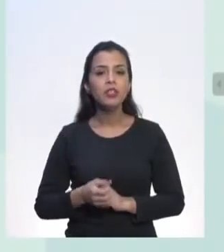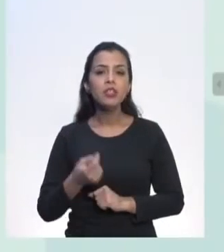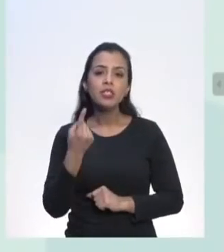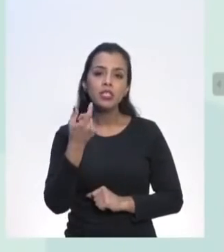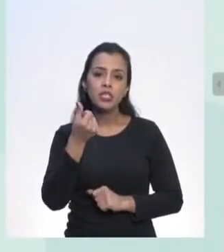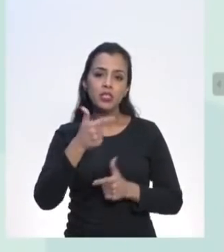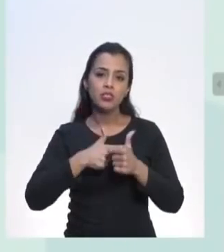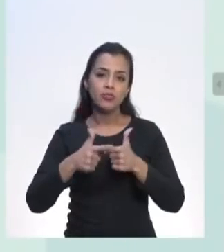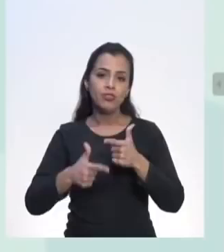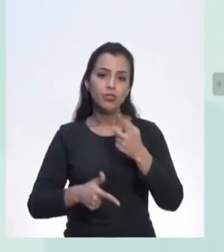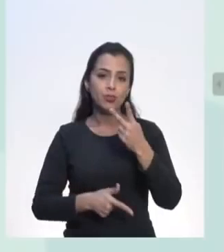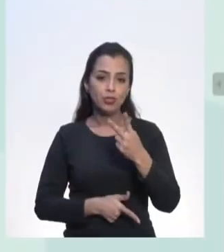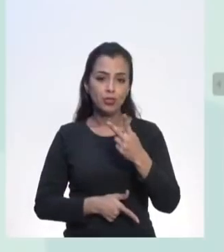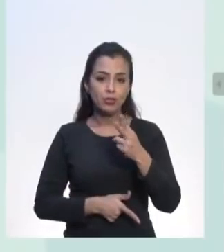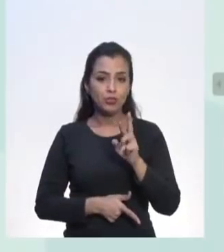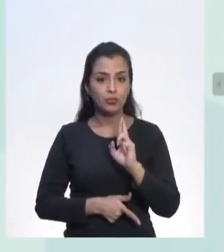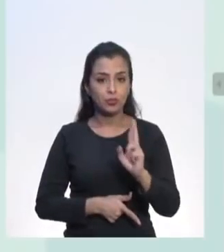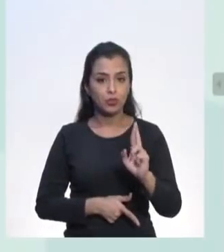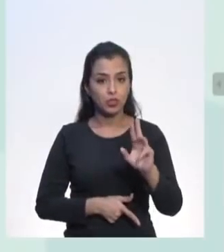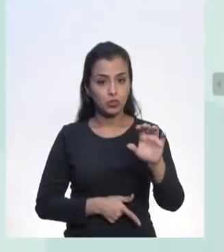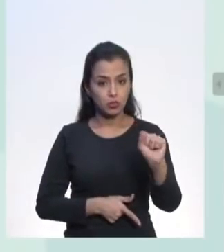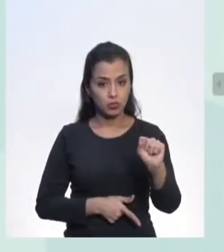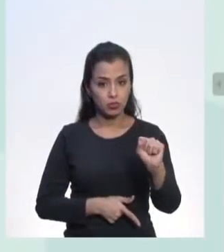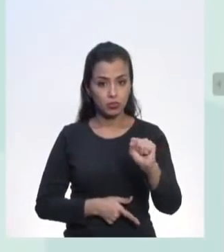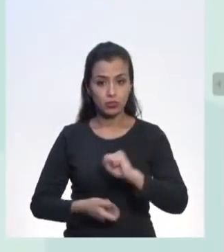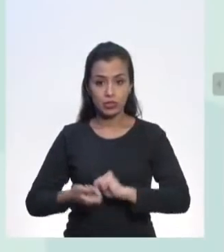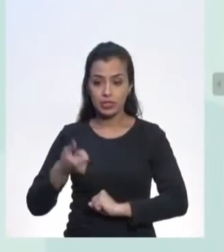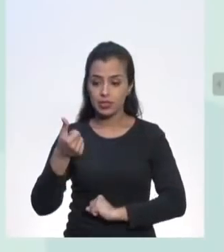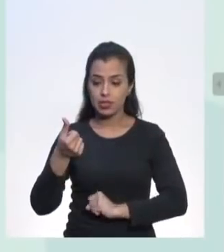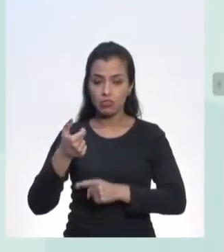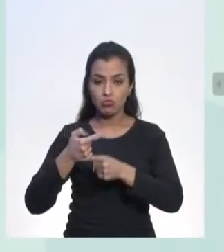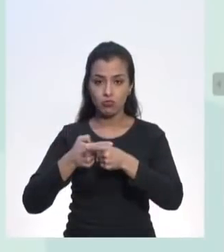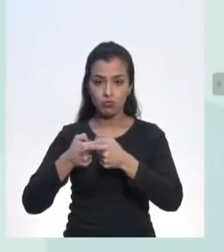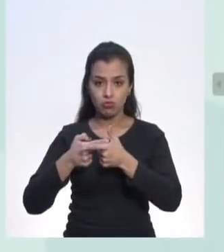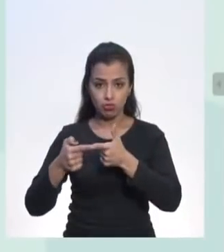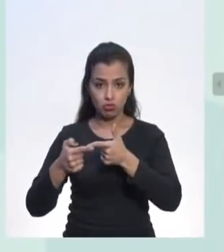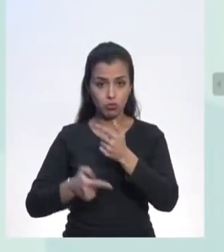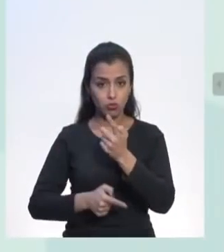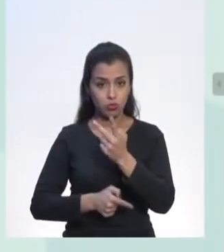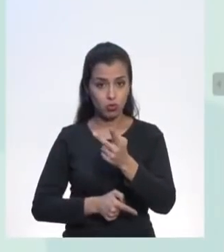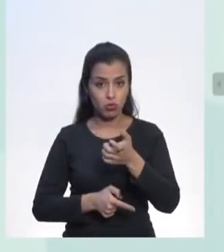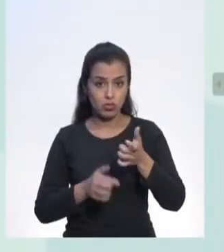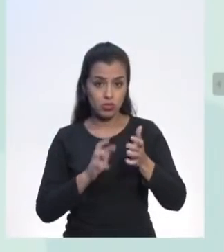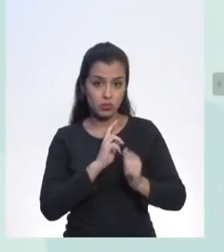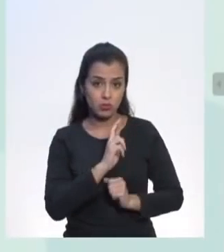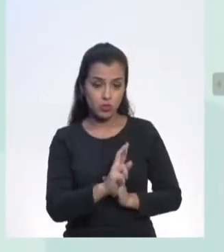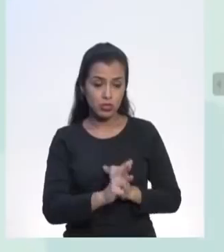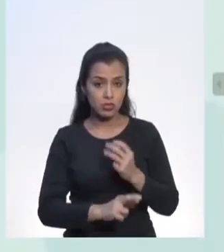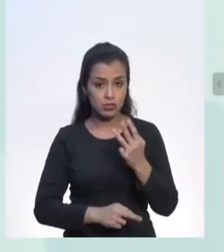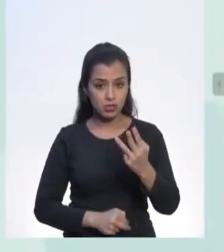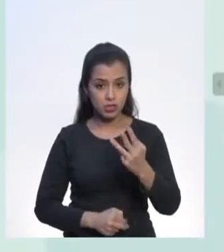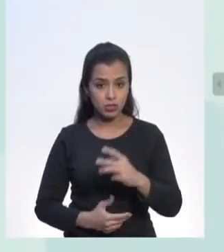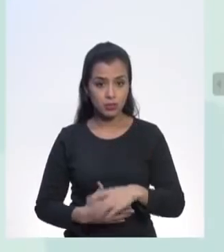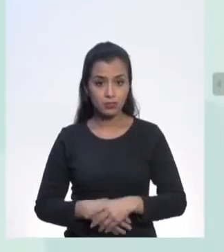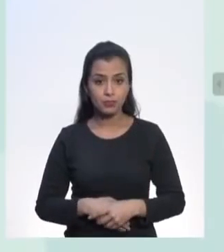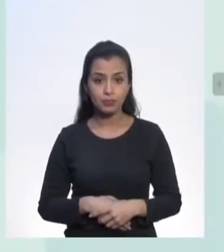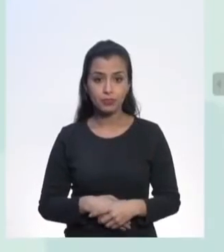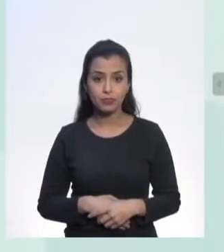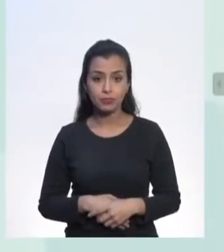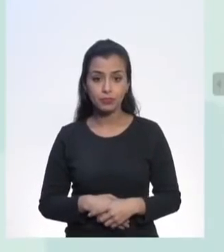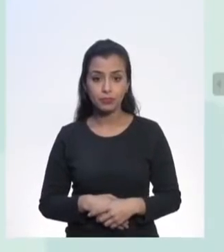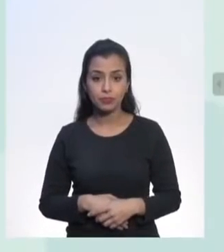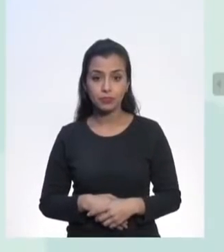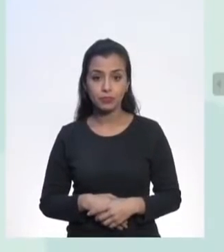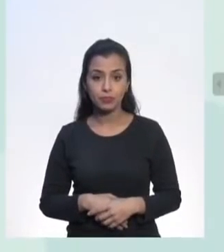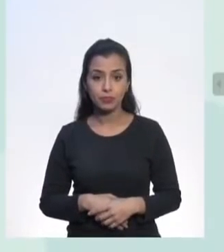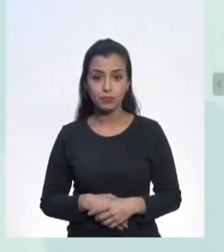2 vai dar 8. E 6 dividido por 2 vai dar 3. Então, nós encontramos a primeira raiz, que é o